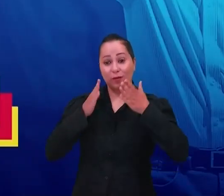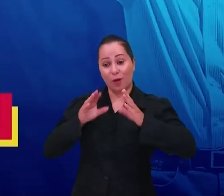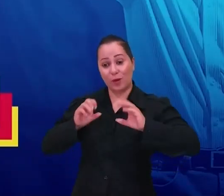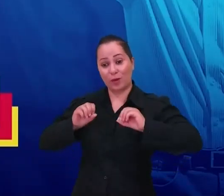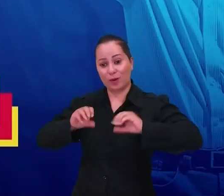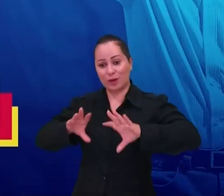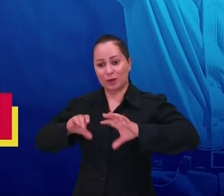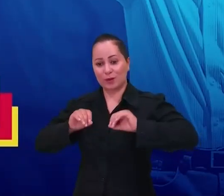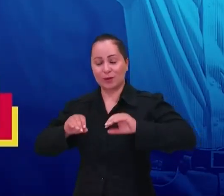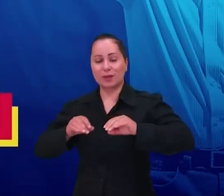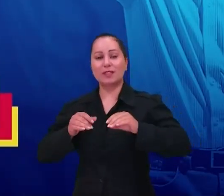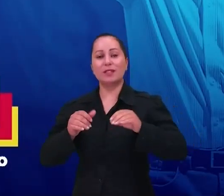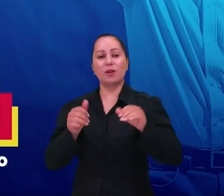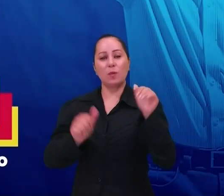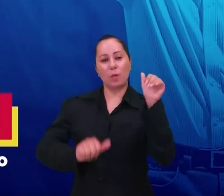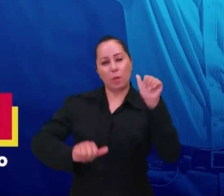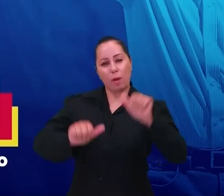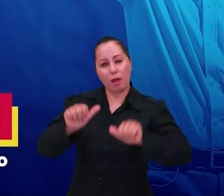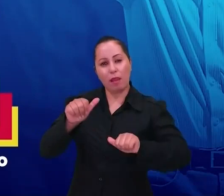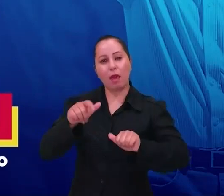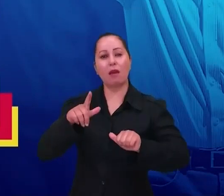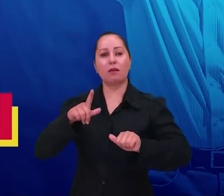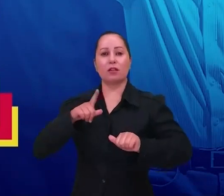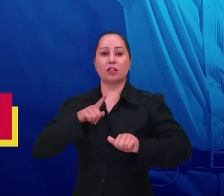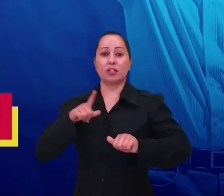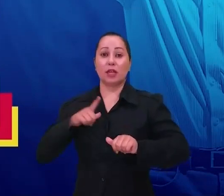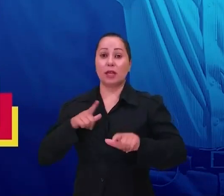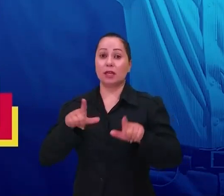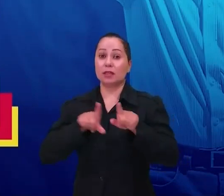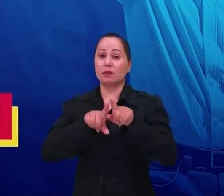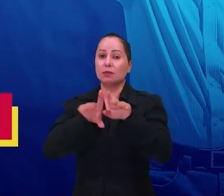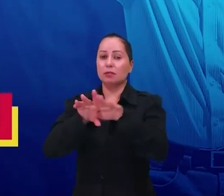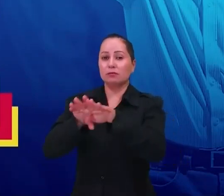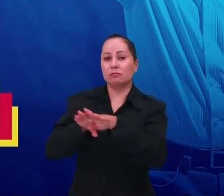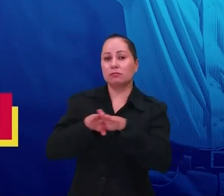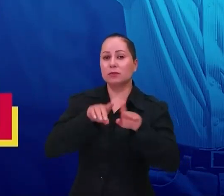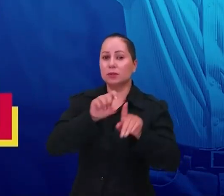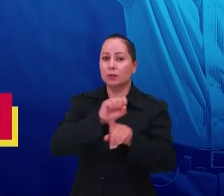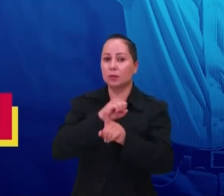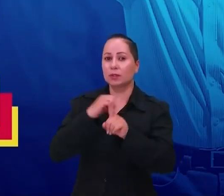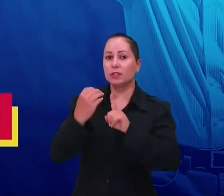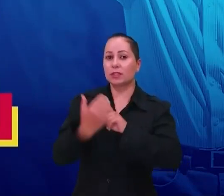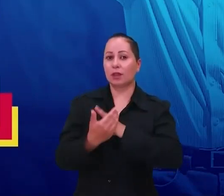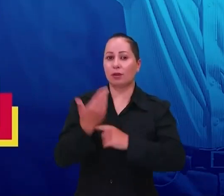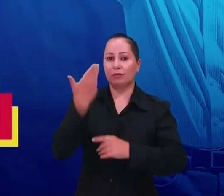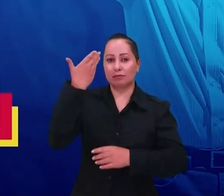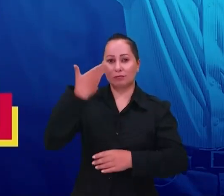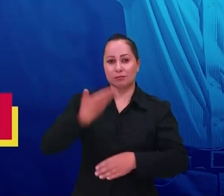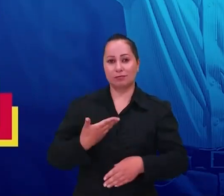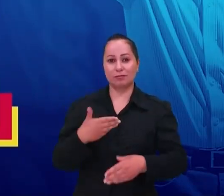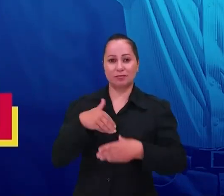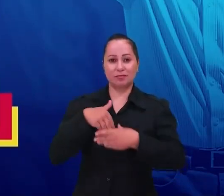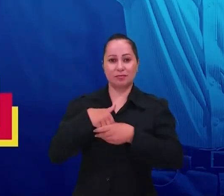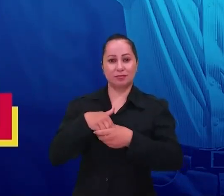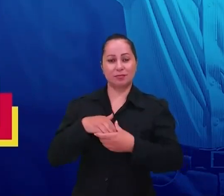educação pública de qualidade, quero continuar trabalhando por ti. Agora, em Brasília. Sou Juliana